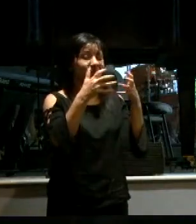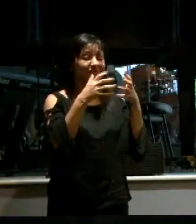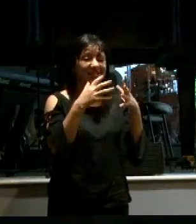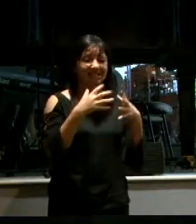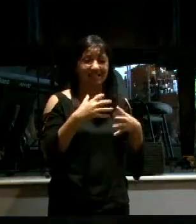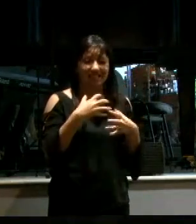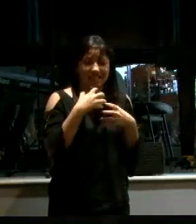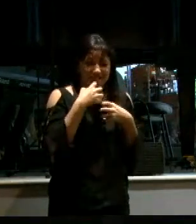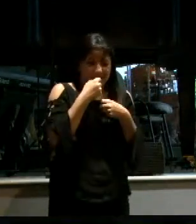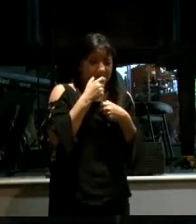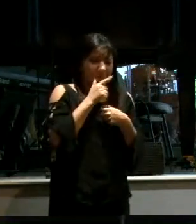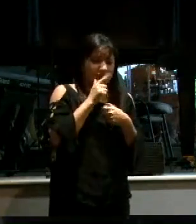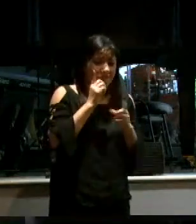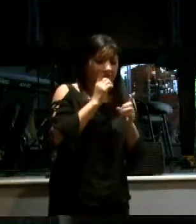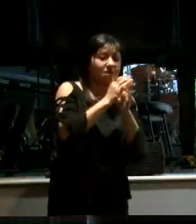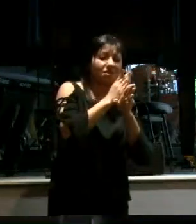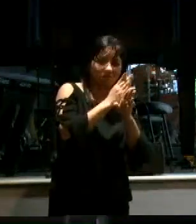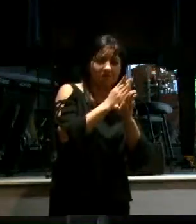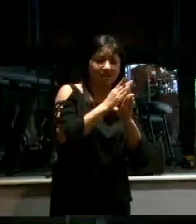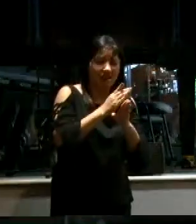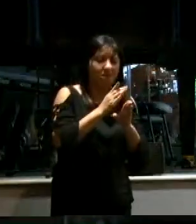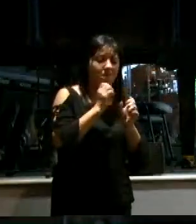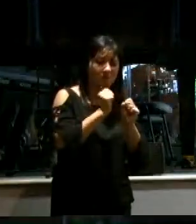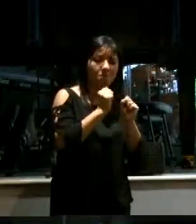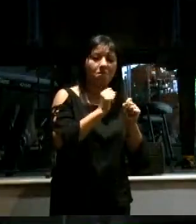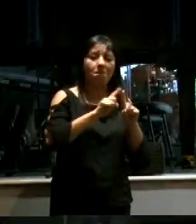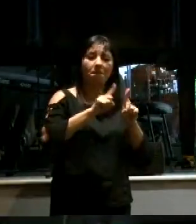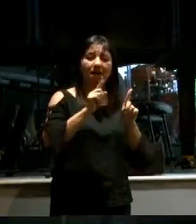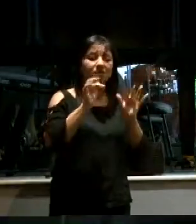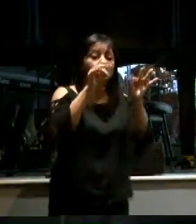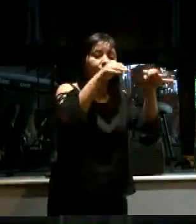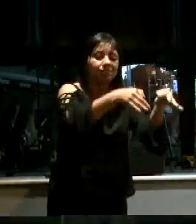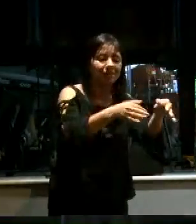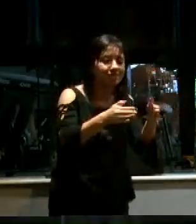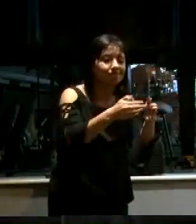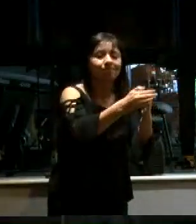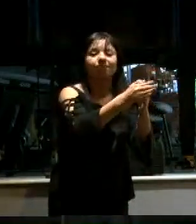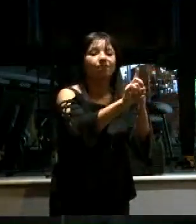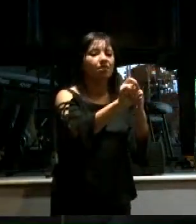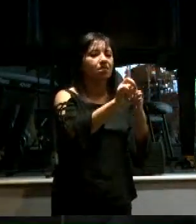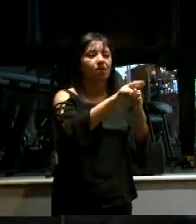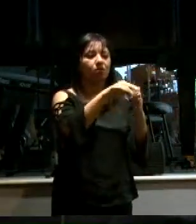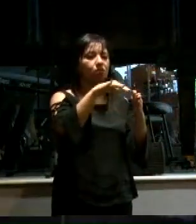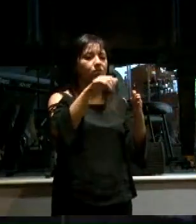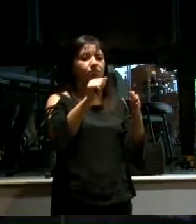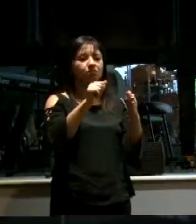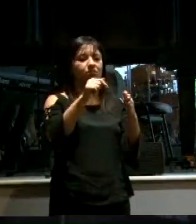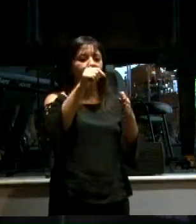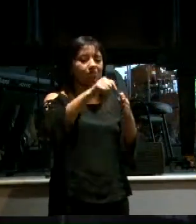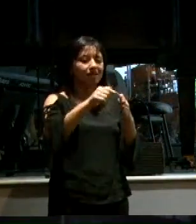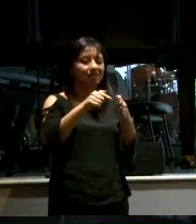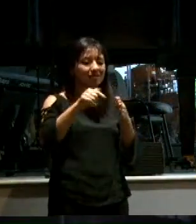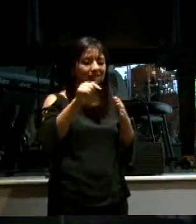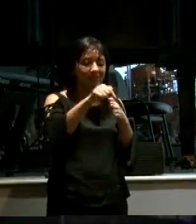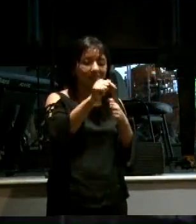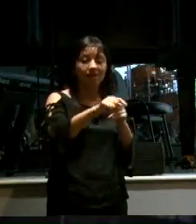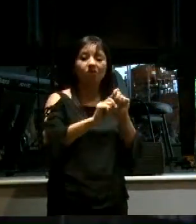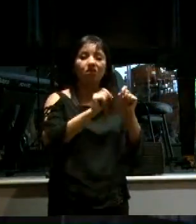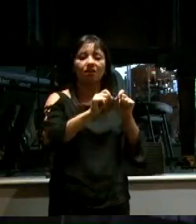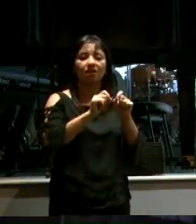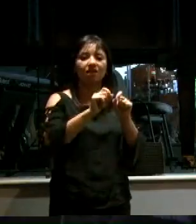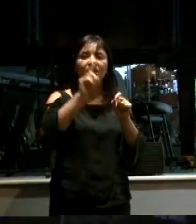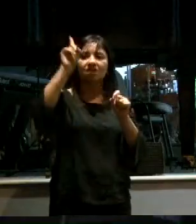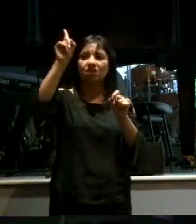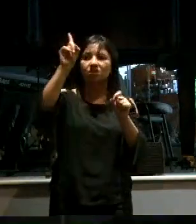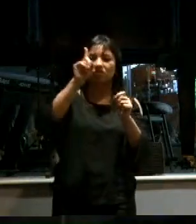caminho. Diga: Mara é o lugar que Deus vai revelar o seu poder para a minha